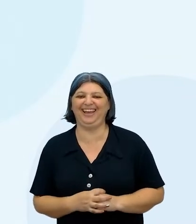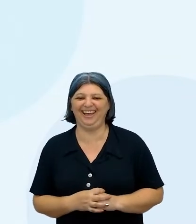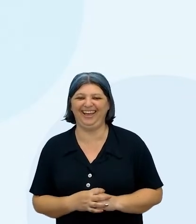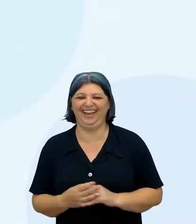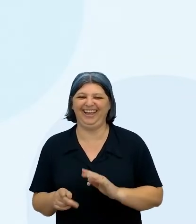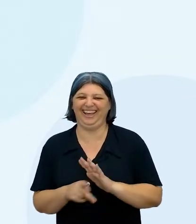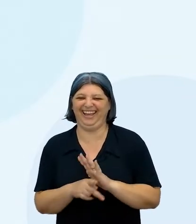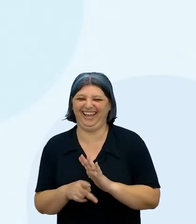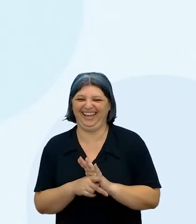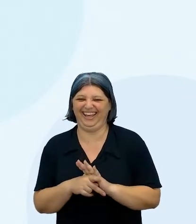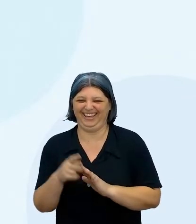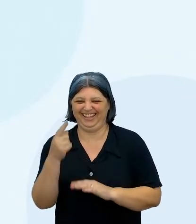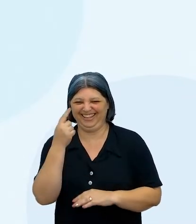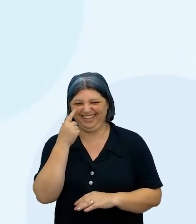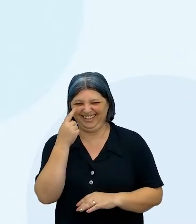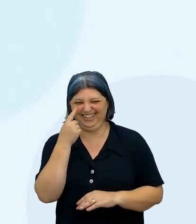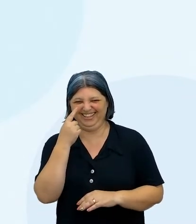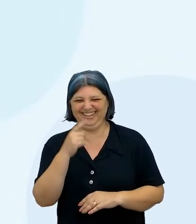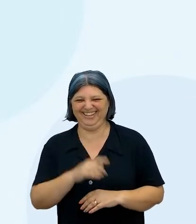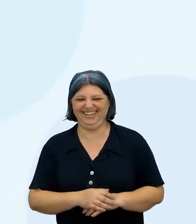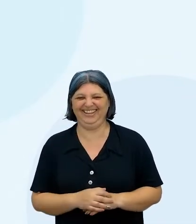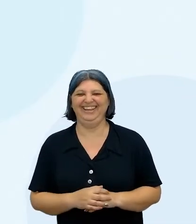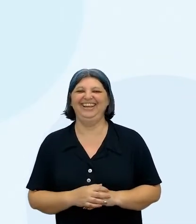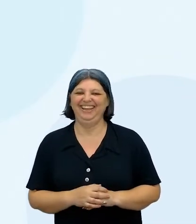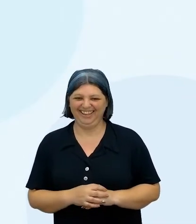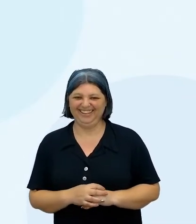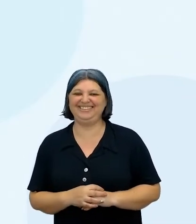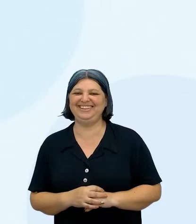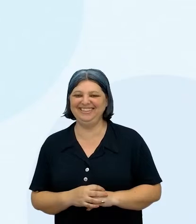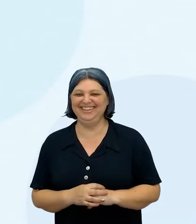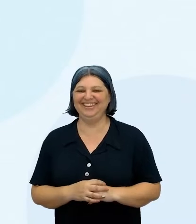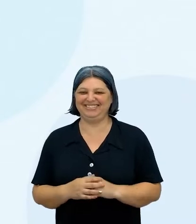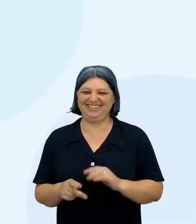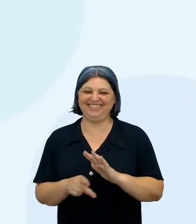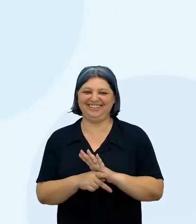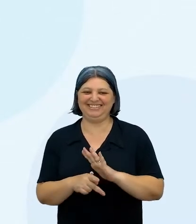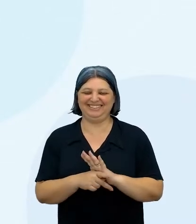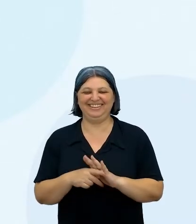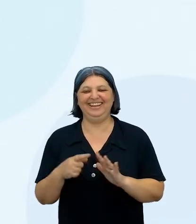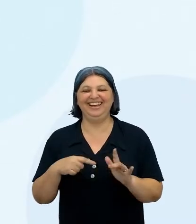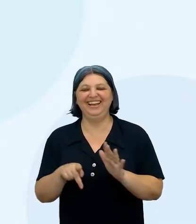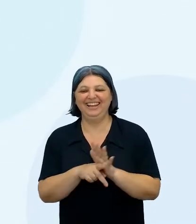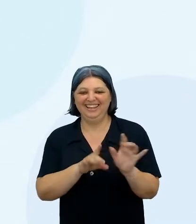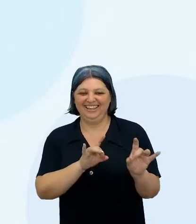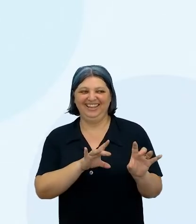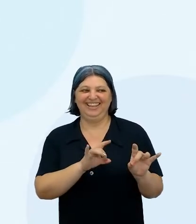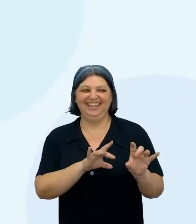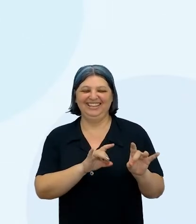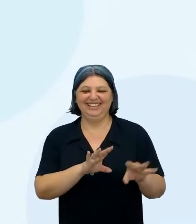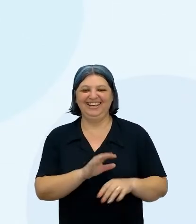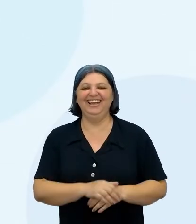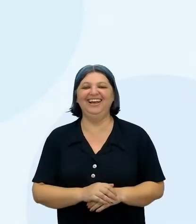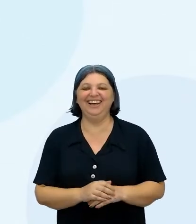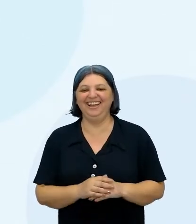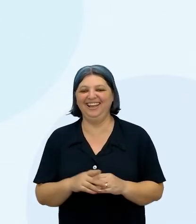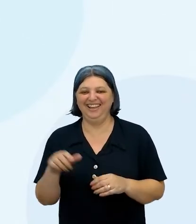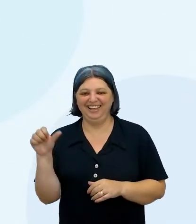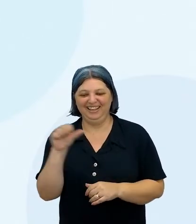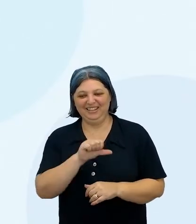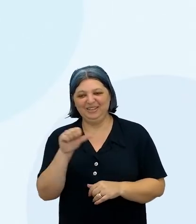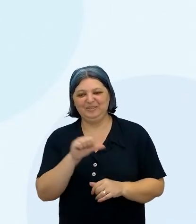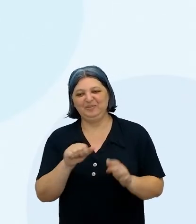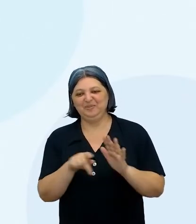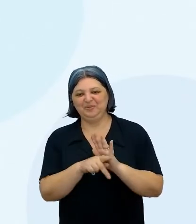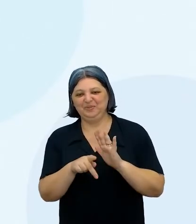Opa, desculpa que eu me confundi aqui, né? Tropecei na língua. A desespecialização é um sinônimo